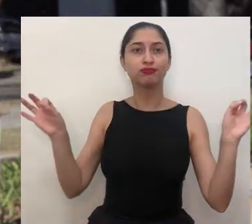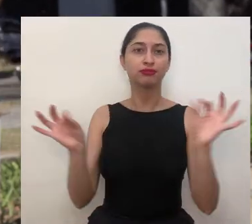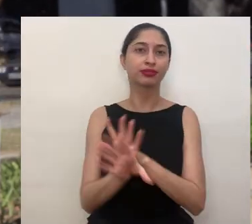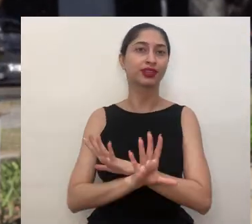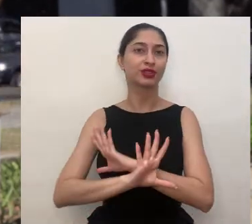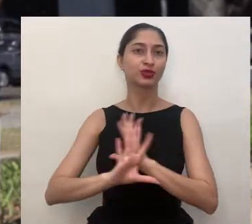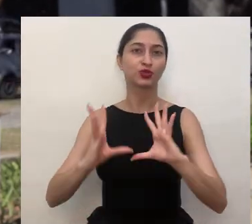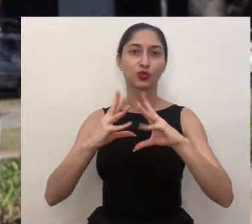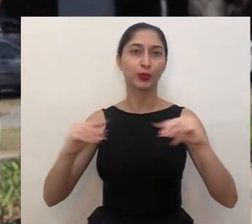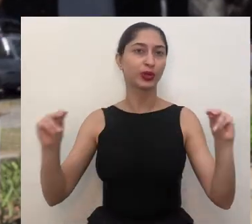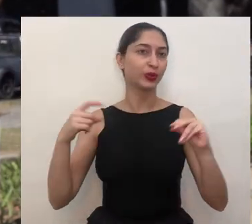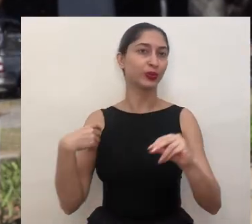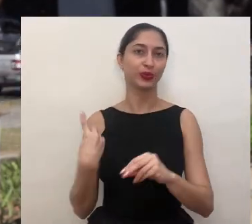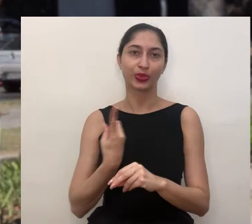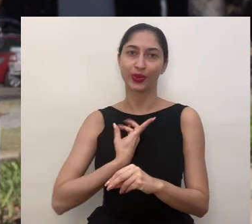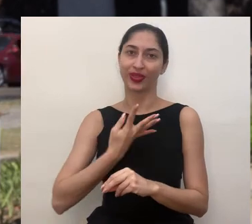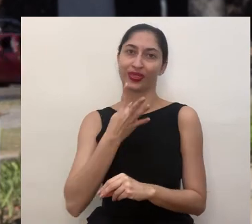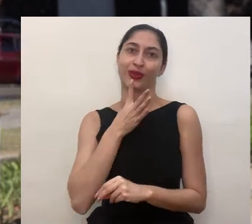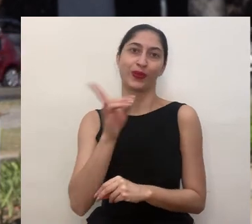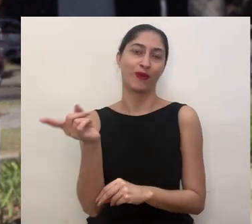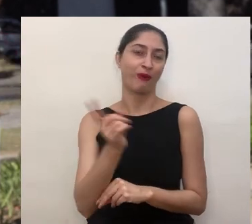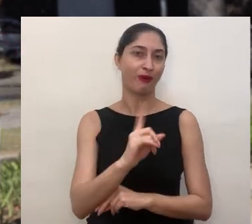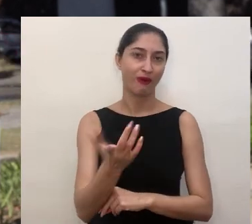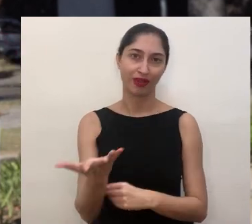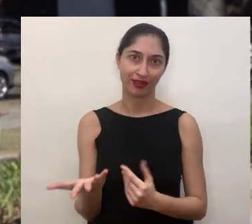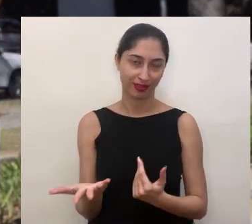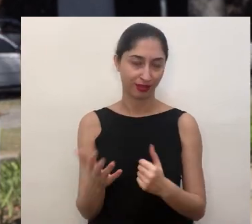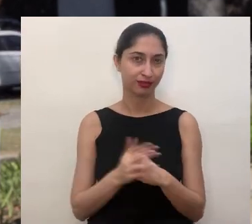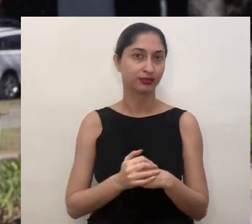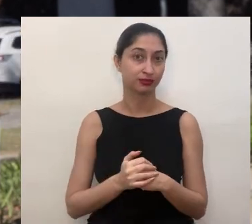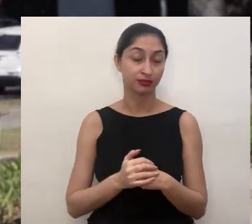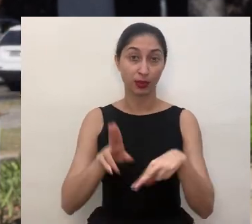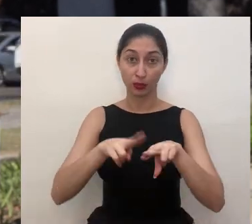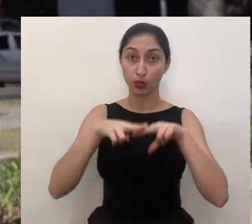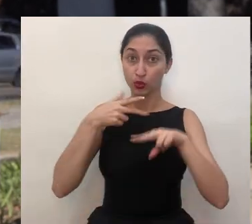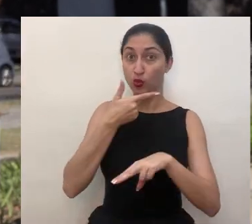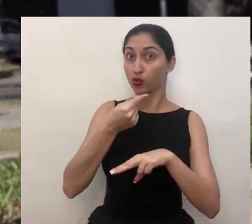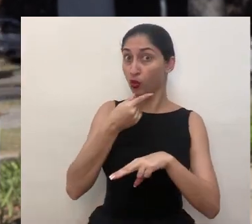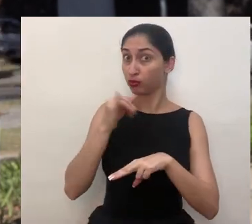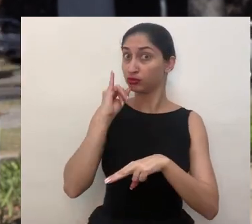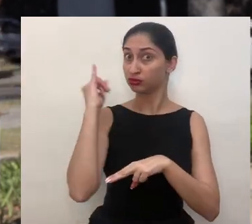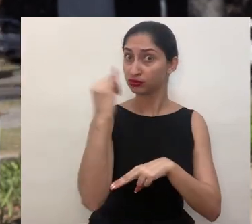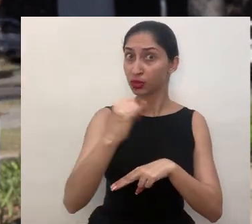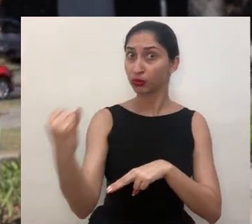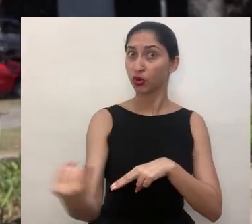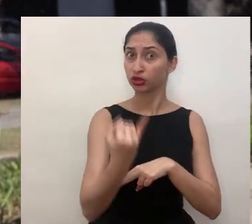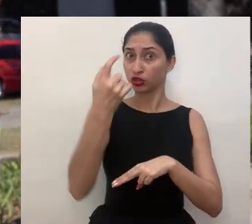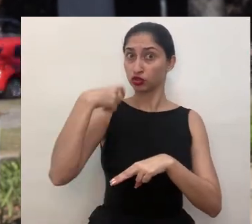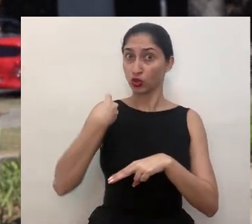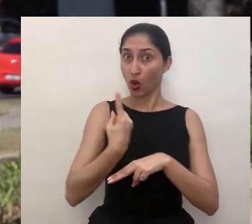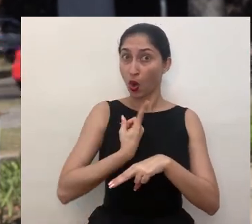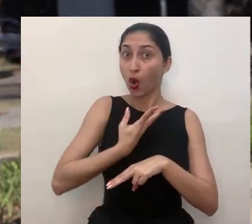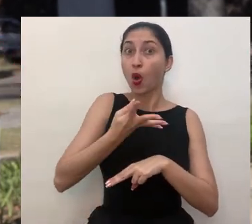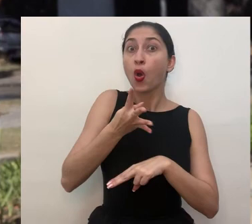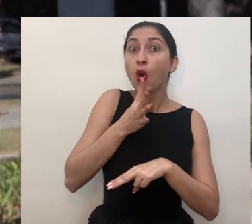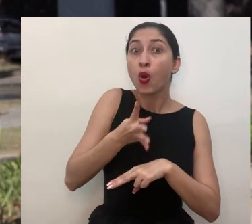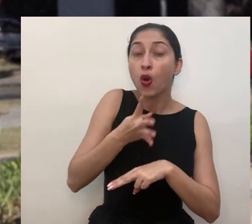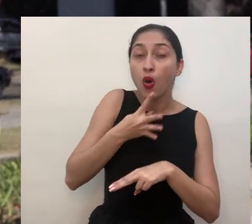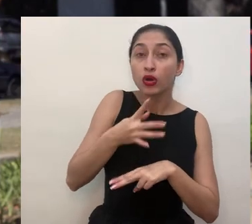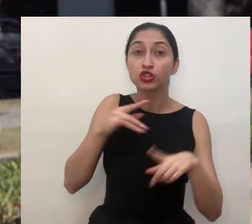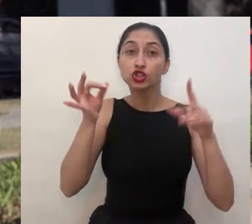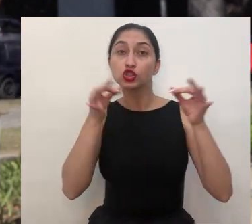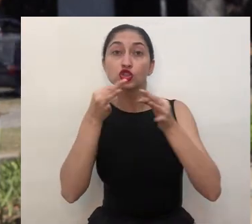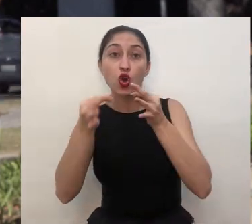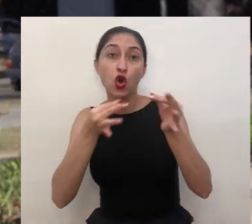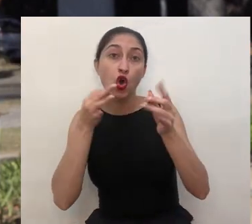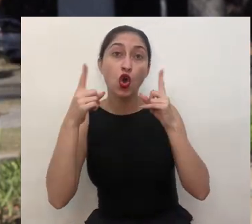temos ideia de que sons seriam esses. Por isso que ele afirma a importância de nós conhecermos a paisagem sonora atual